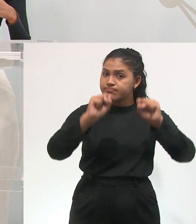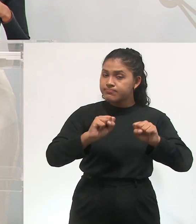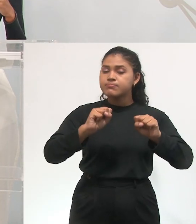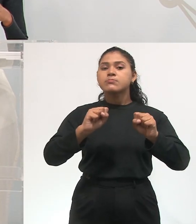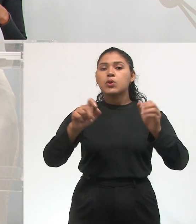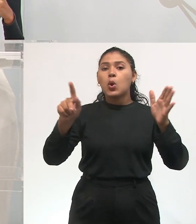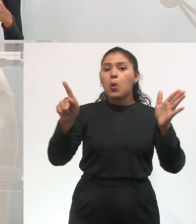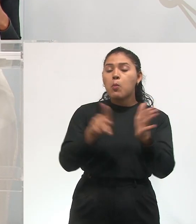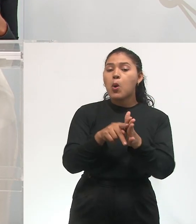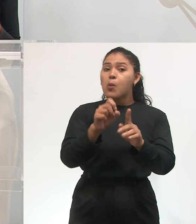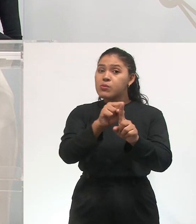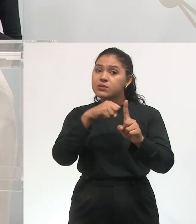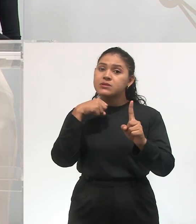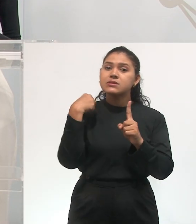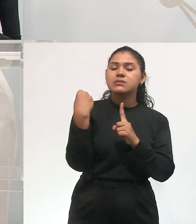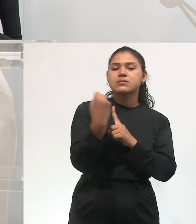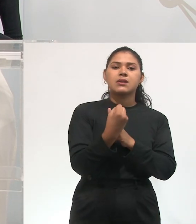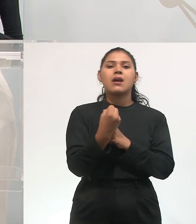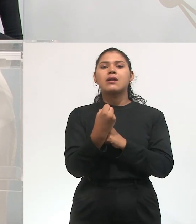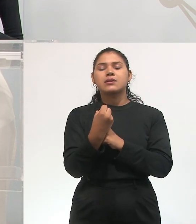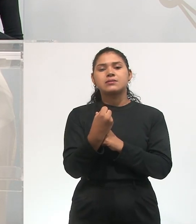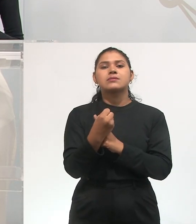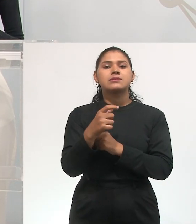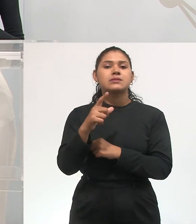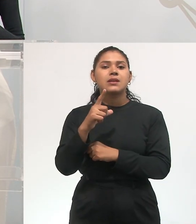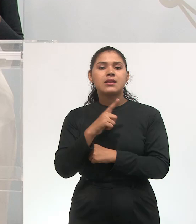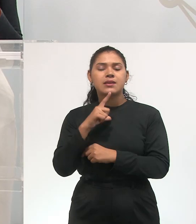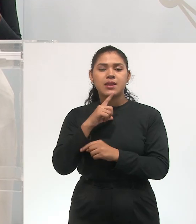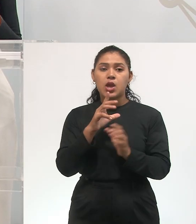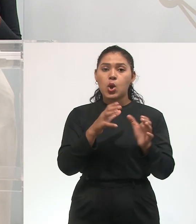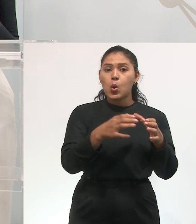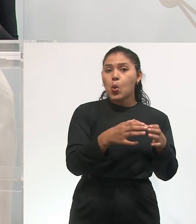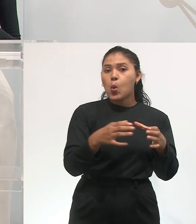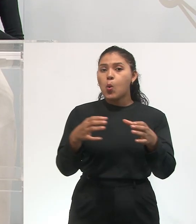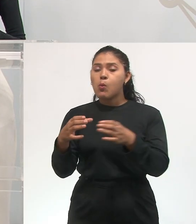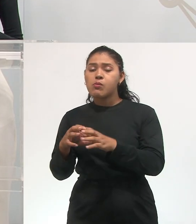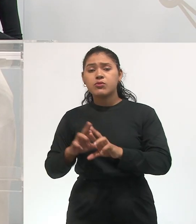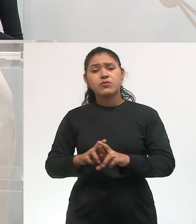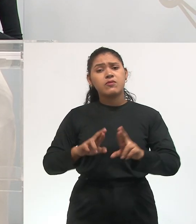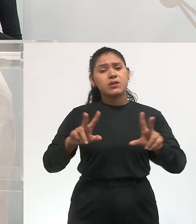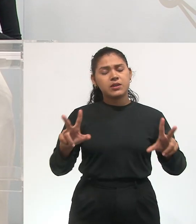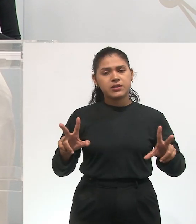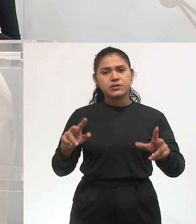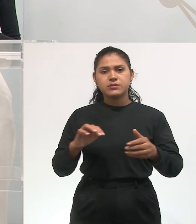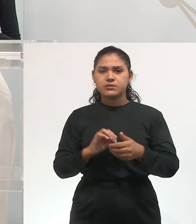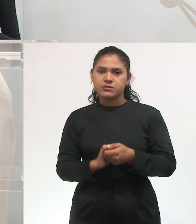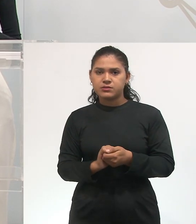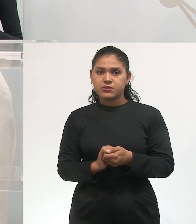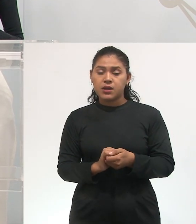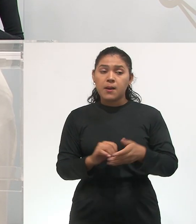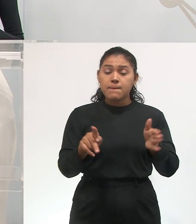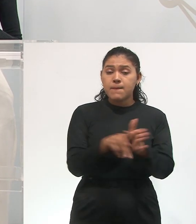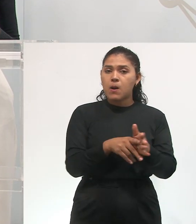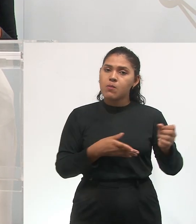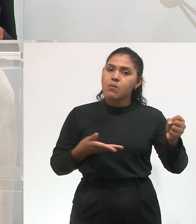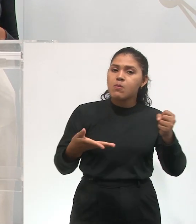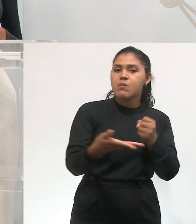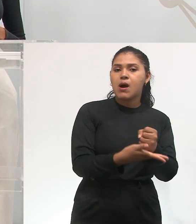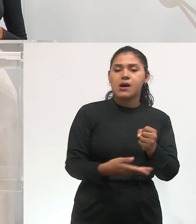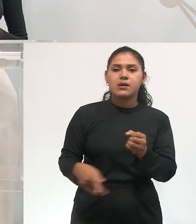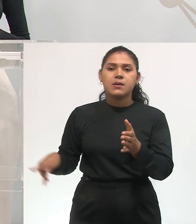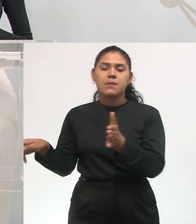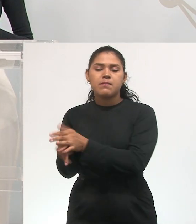do processo produtivo, elas ocupam lugares diferentes nessa estrutura. E é justamente